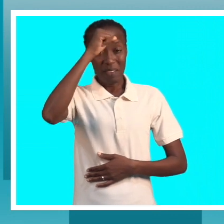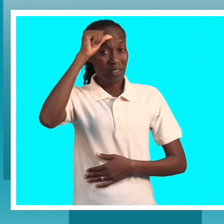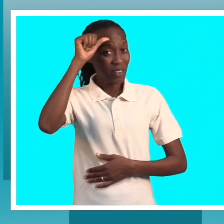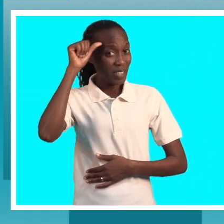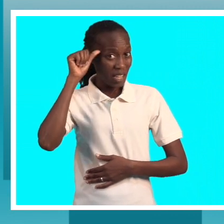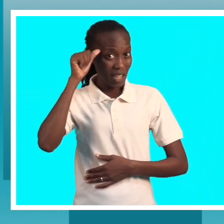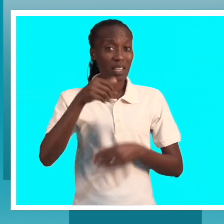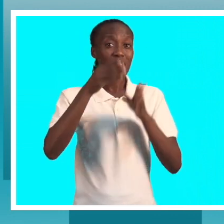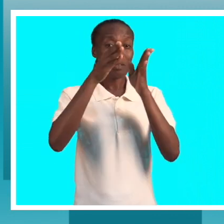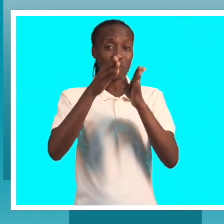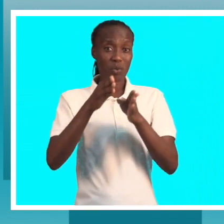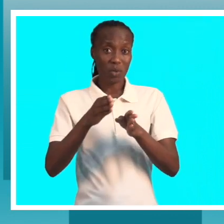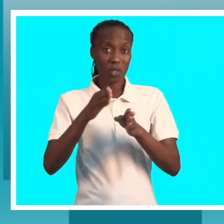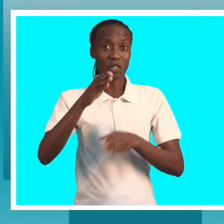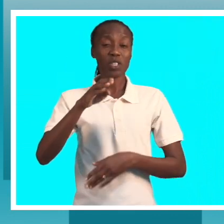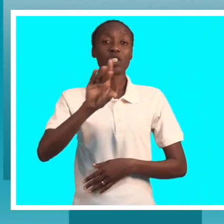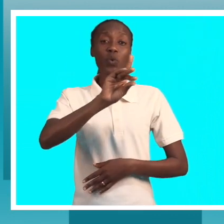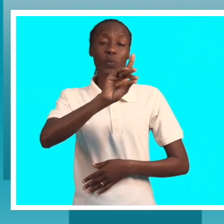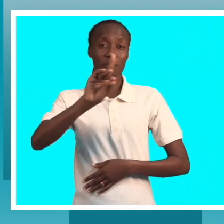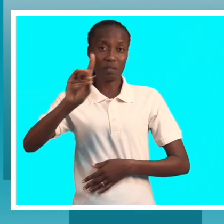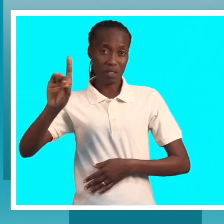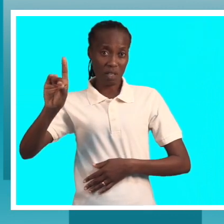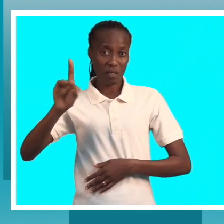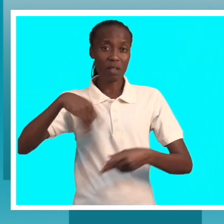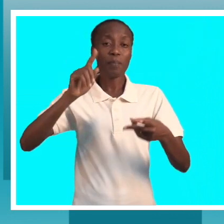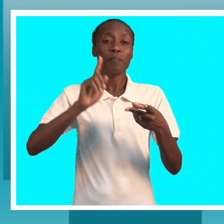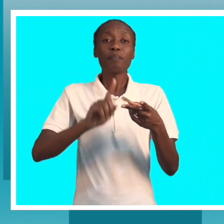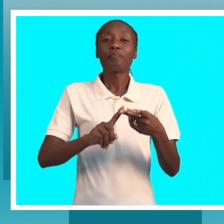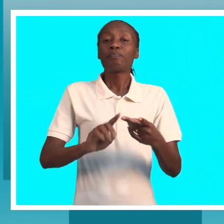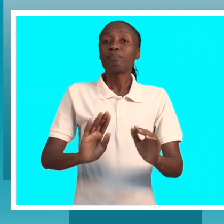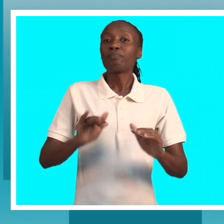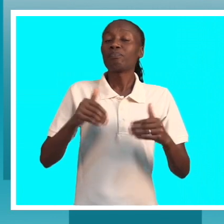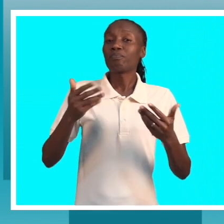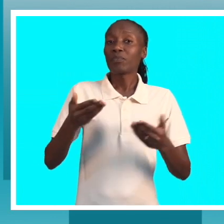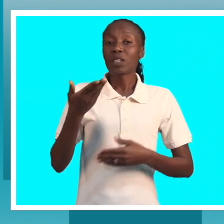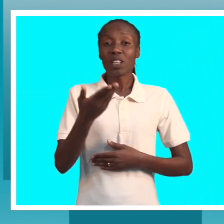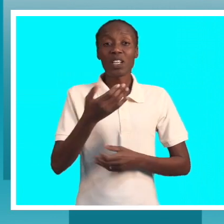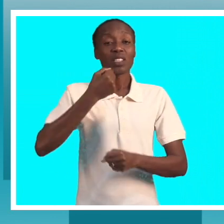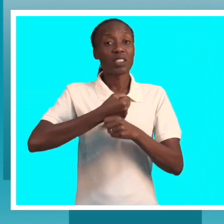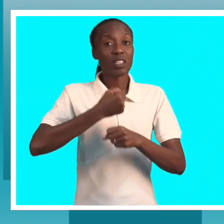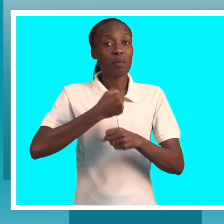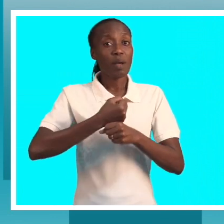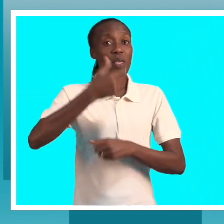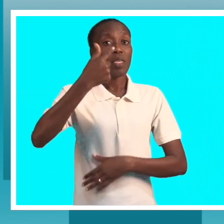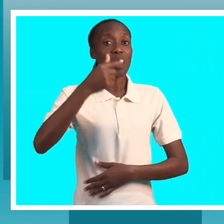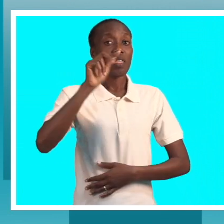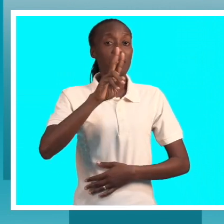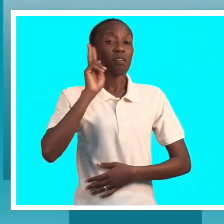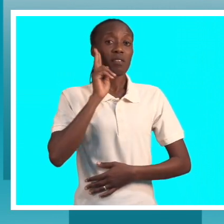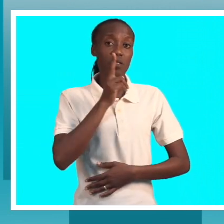pessoas portadoras de deficiência, mas com este trabalho que a TV Surdo tem feito,